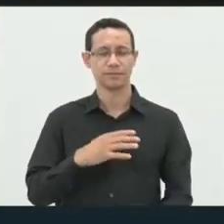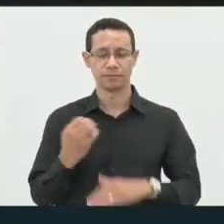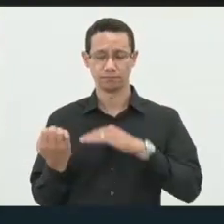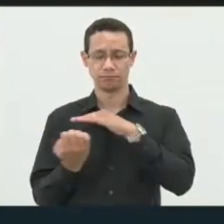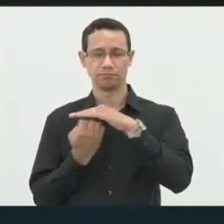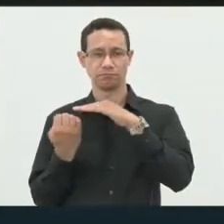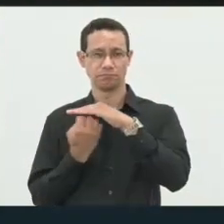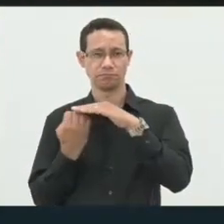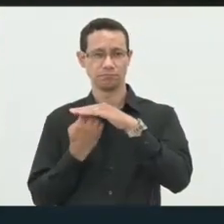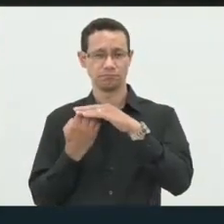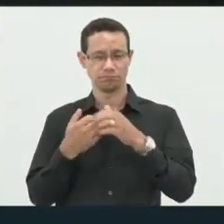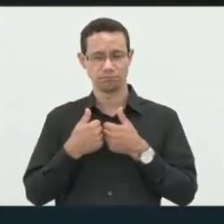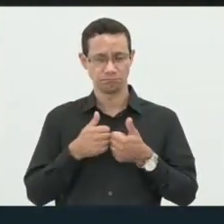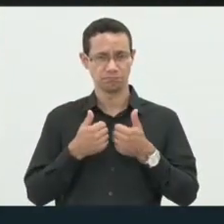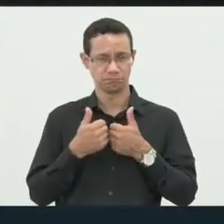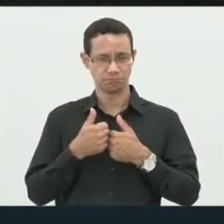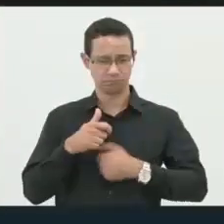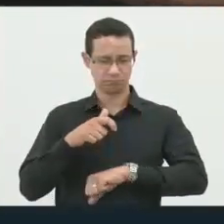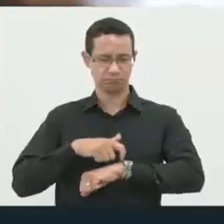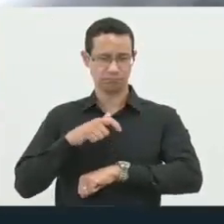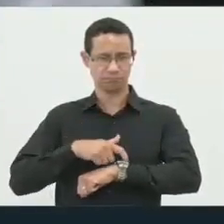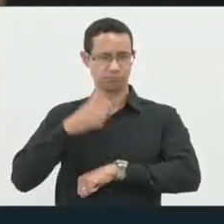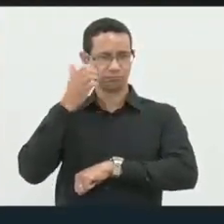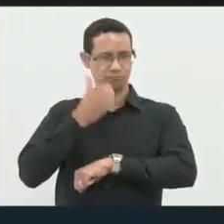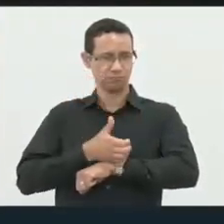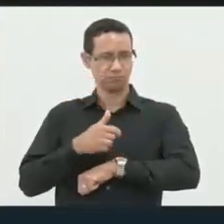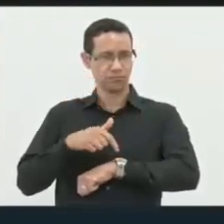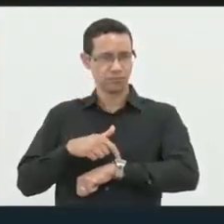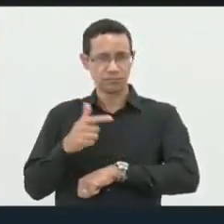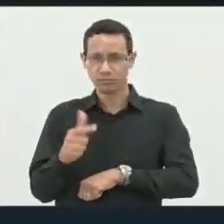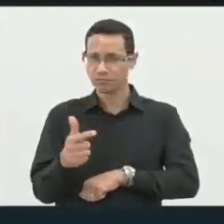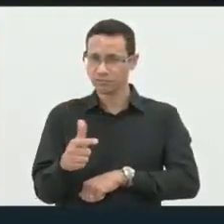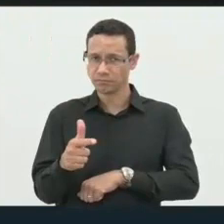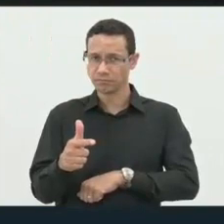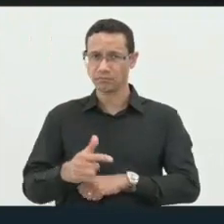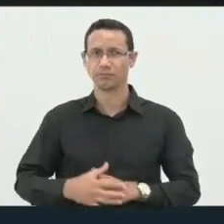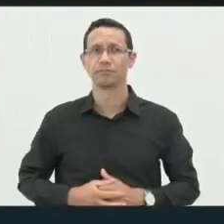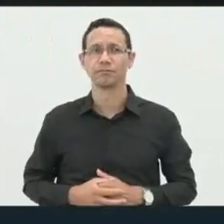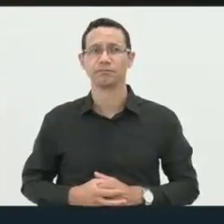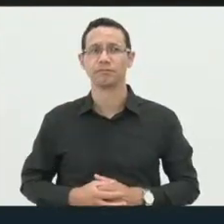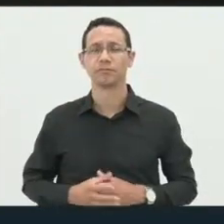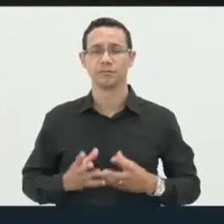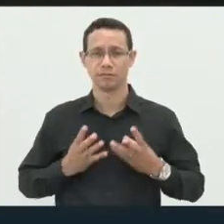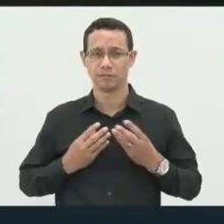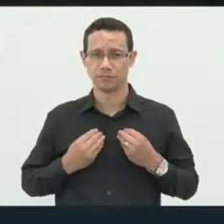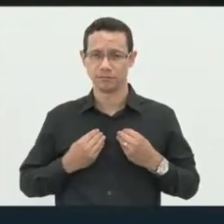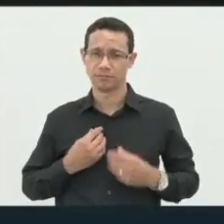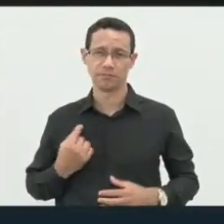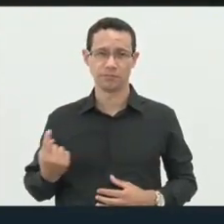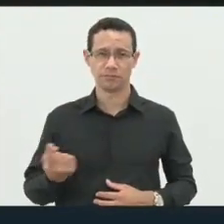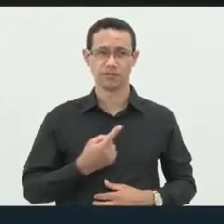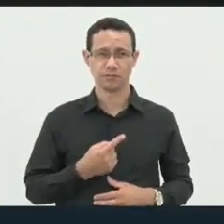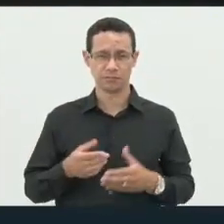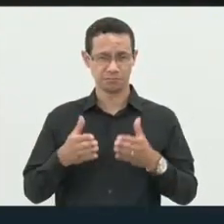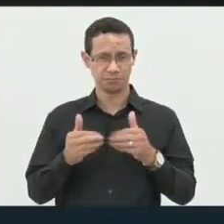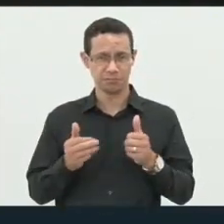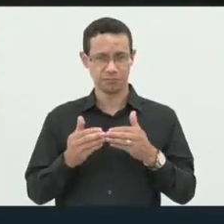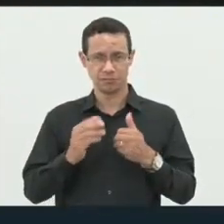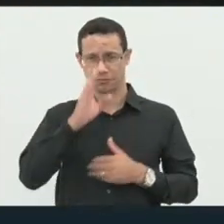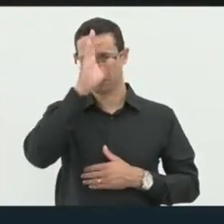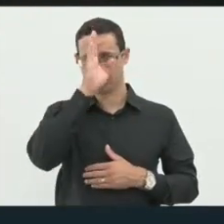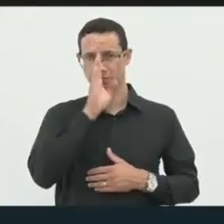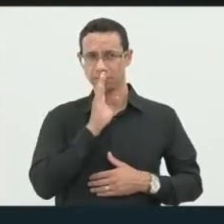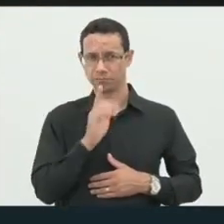cumprindo com os horários não está cumprindo com o que nós merecemos nós estamos aqui pedindo passagem gratuita